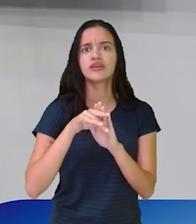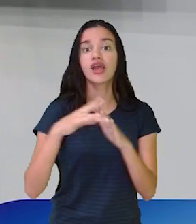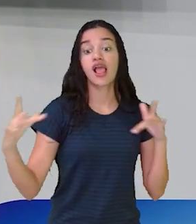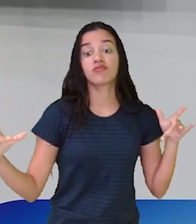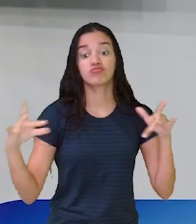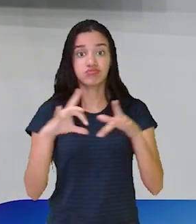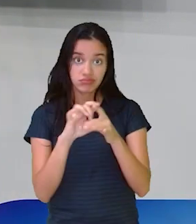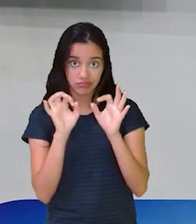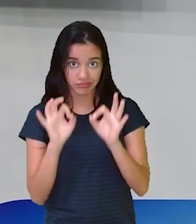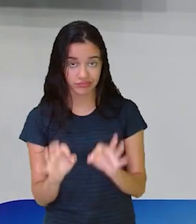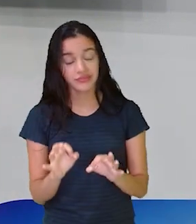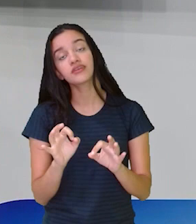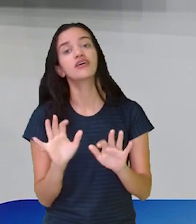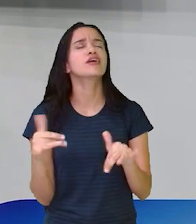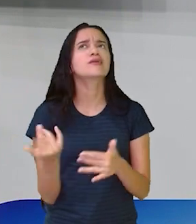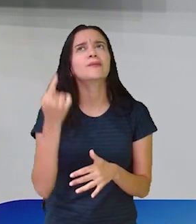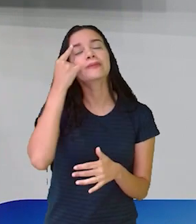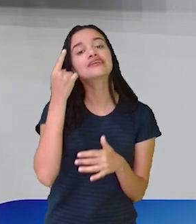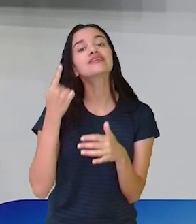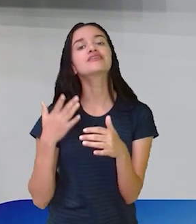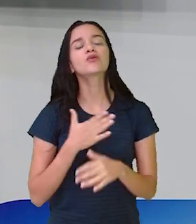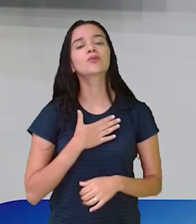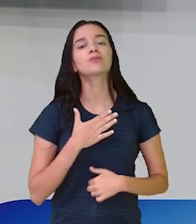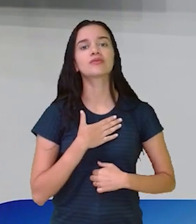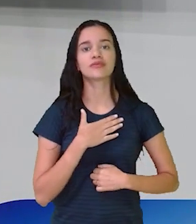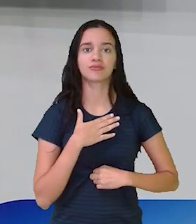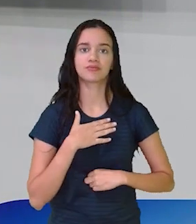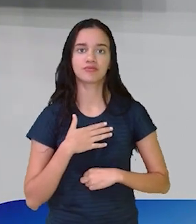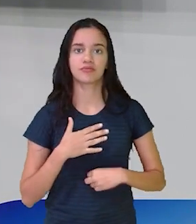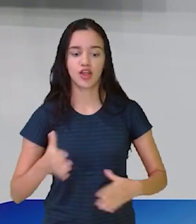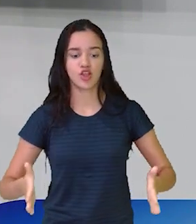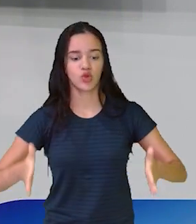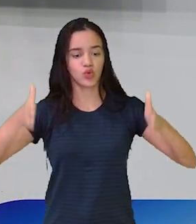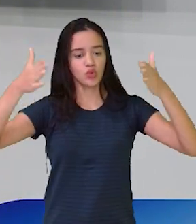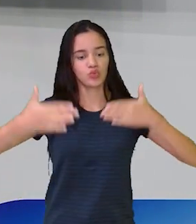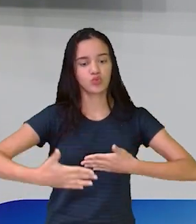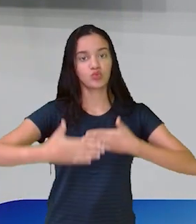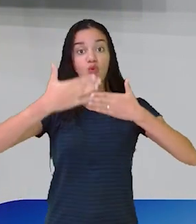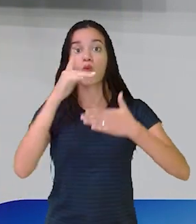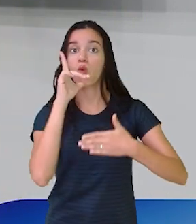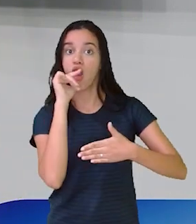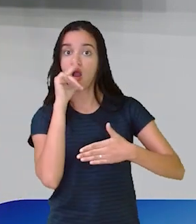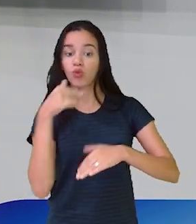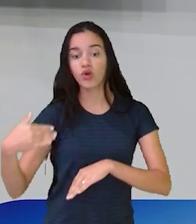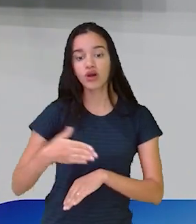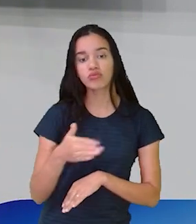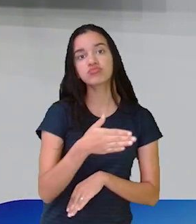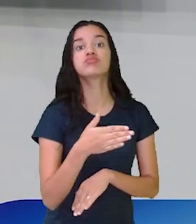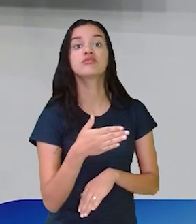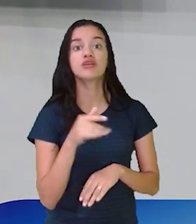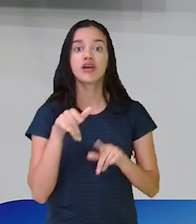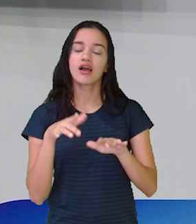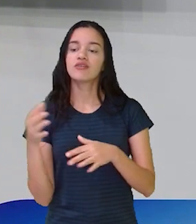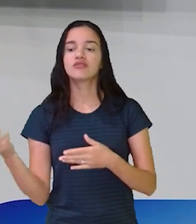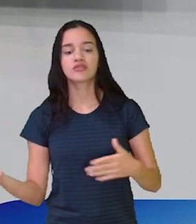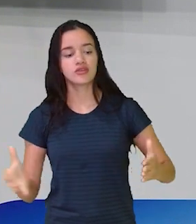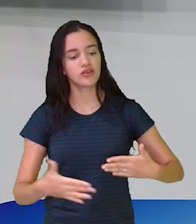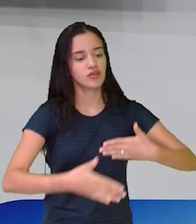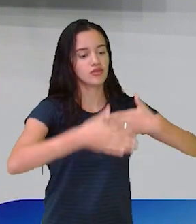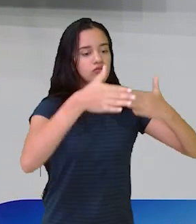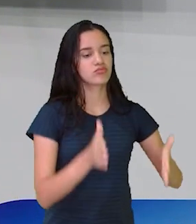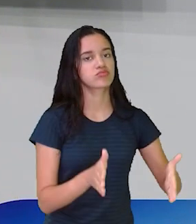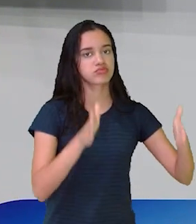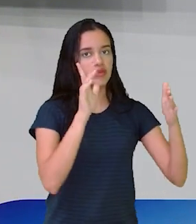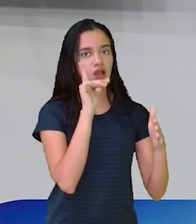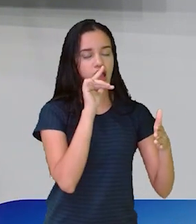ver. Pensa comigo num aquário. Um aquário onde você coloca aquele peixinho. Você já